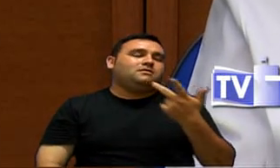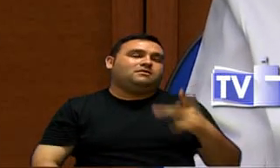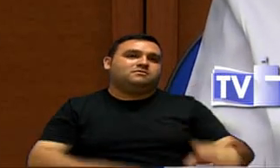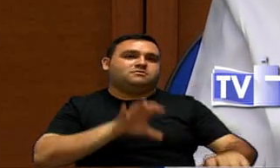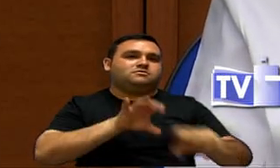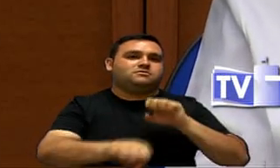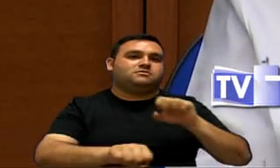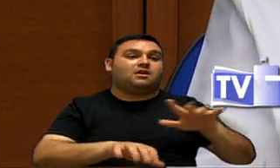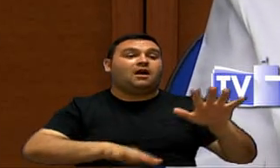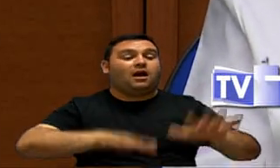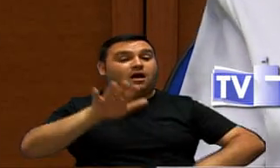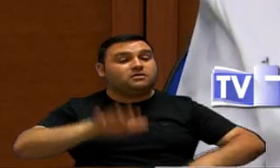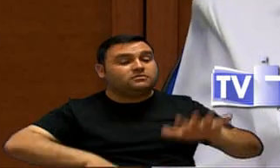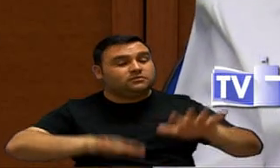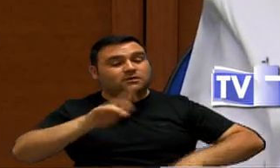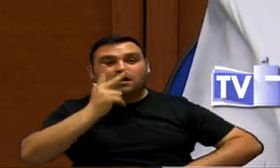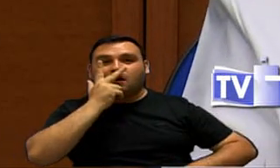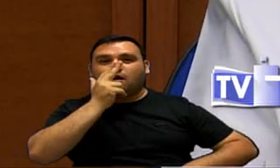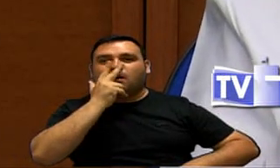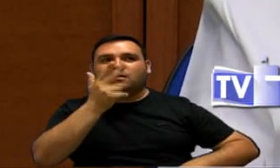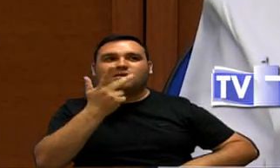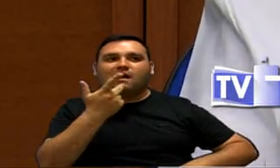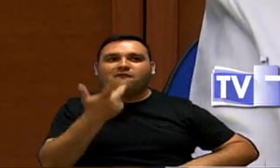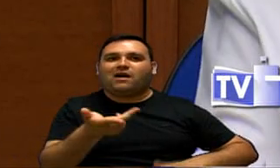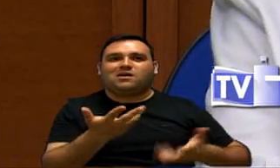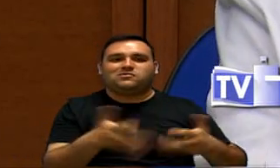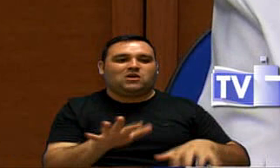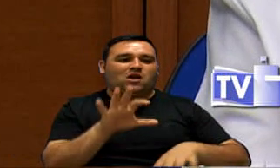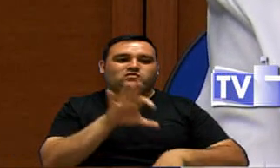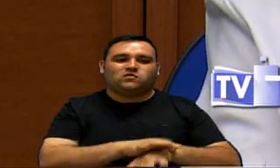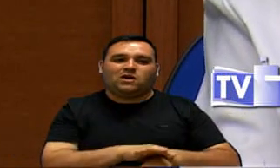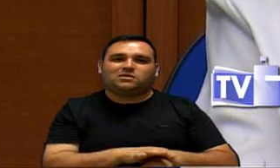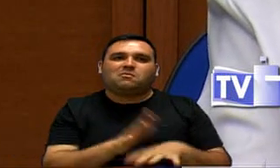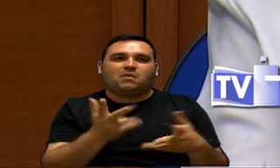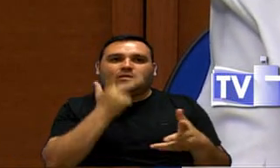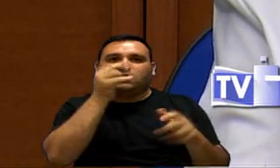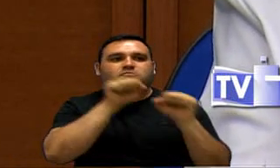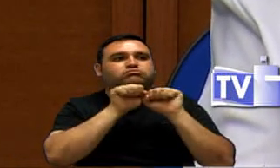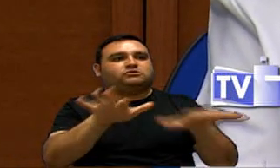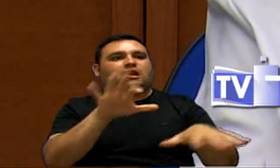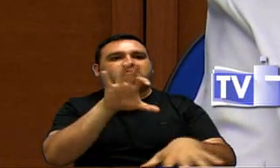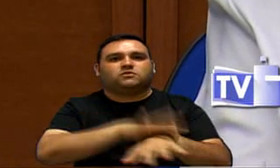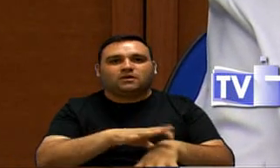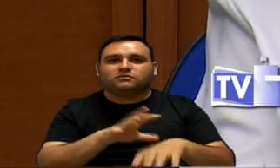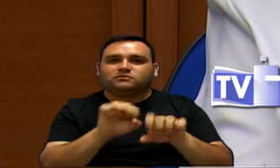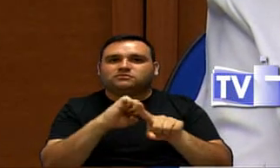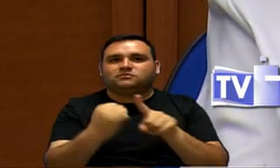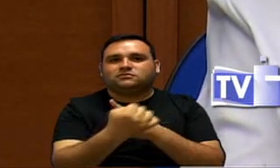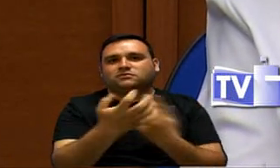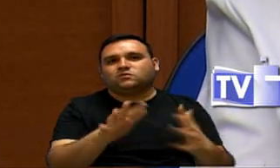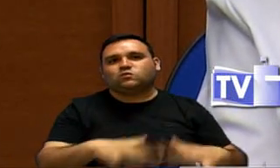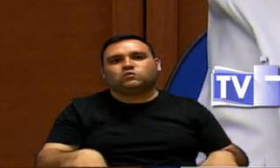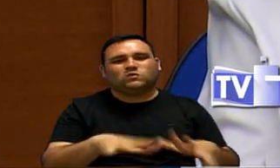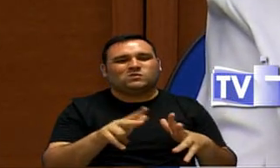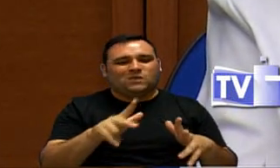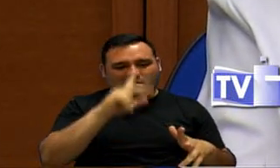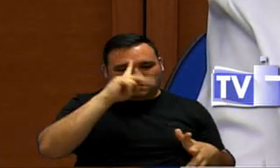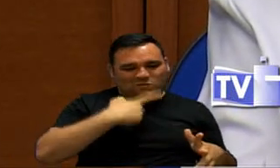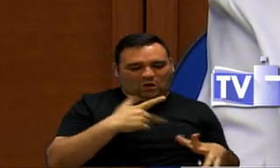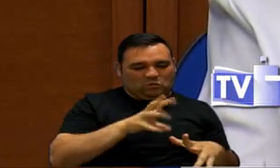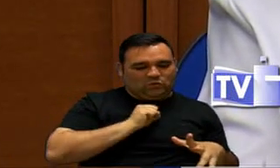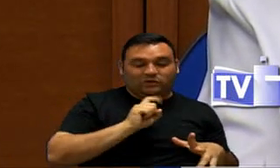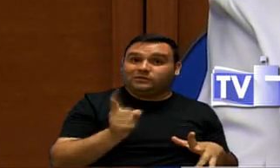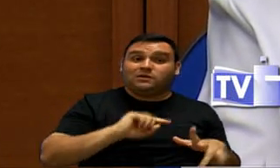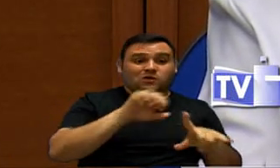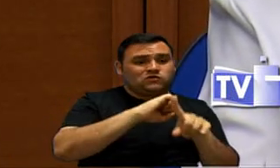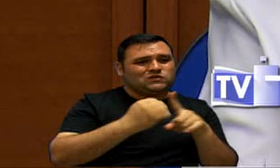formação... às vezes parece, se diz que não quer falar de doença, mas parece que é uma doença social, não? Não uma doença pessoal, mas uma